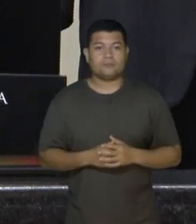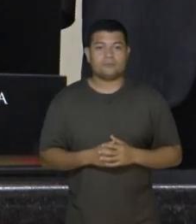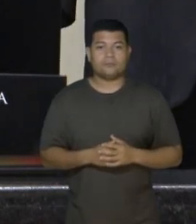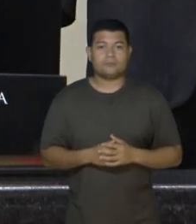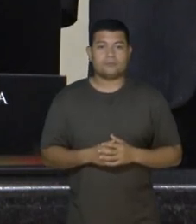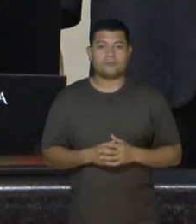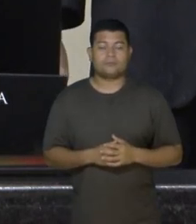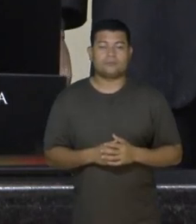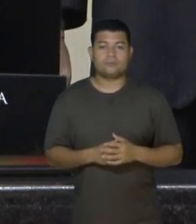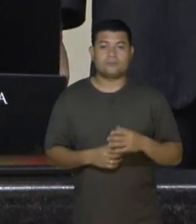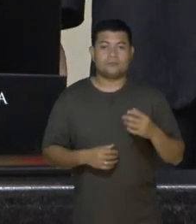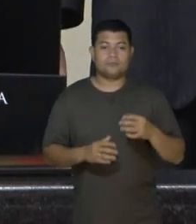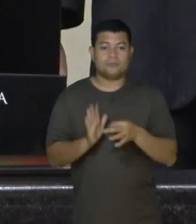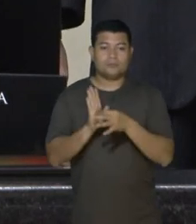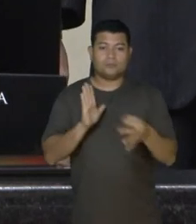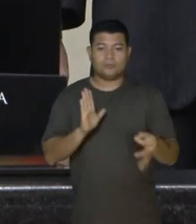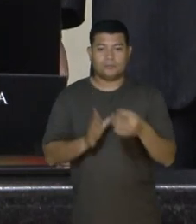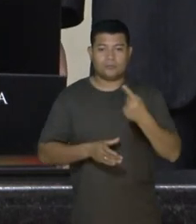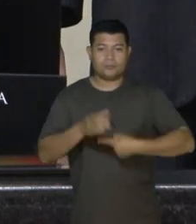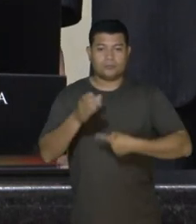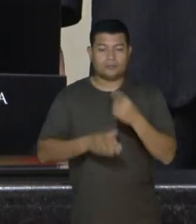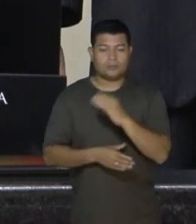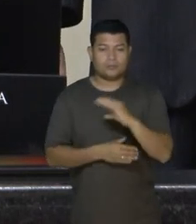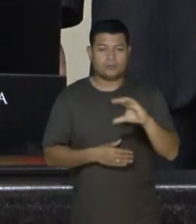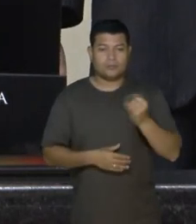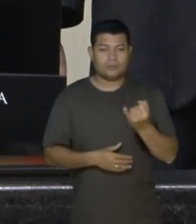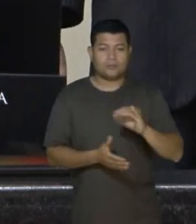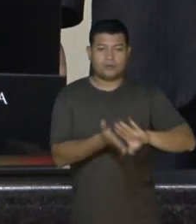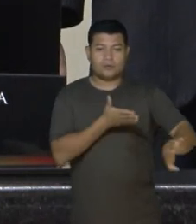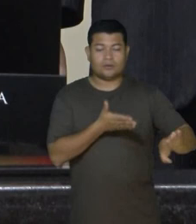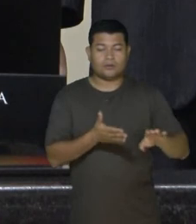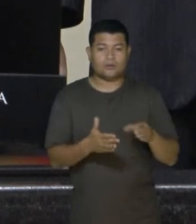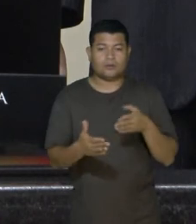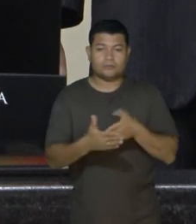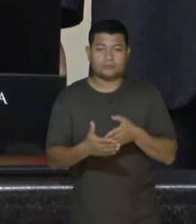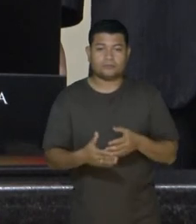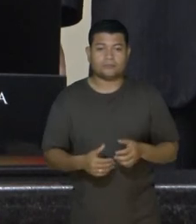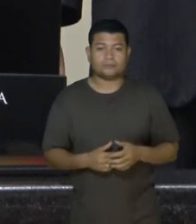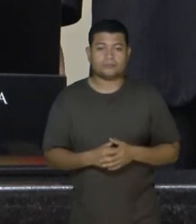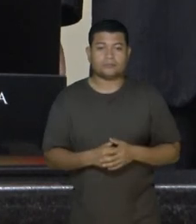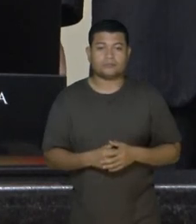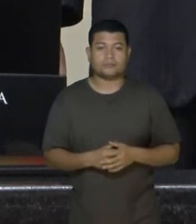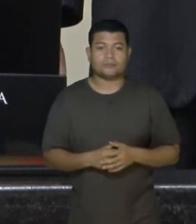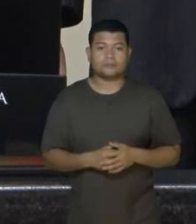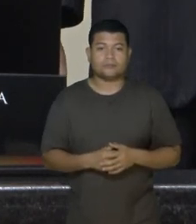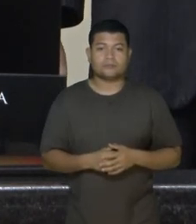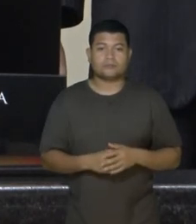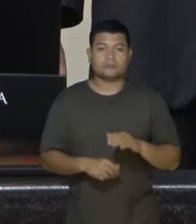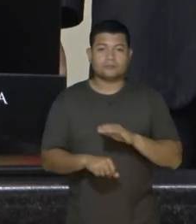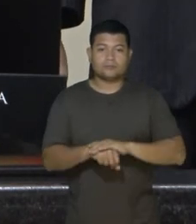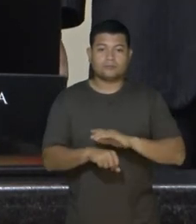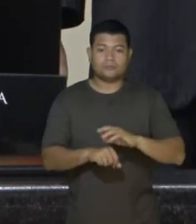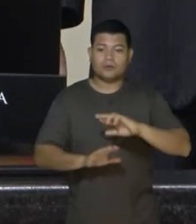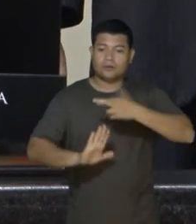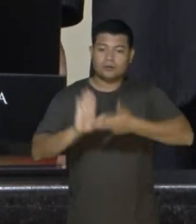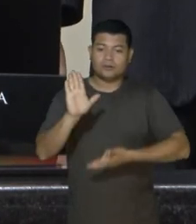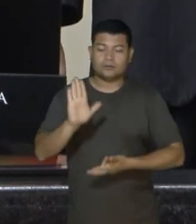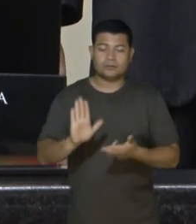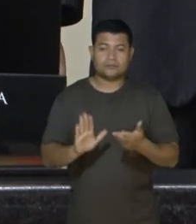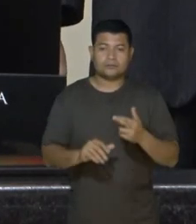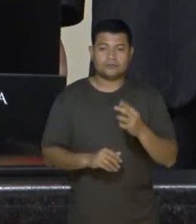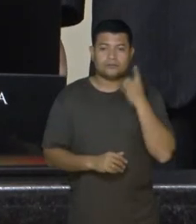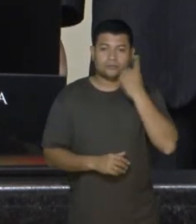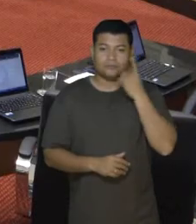Parecer da Comissão de Constituição e Justiça pela rejeição do veto. Relator, deputado Valdir Cobalcini.